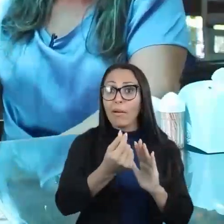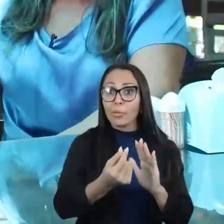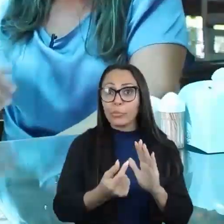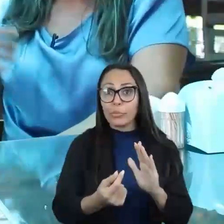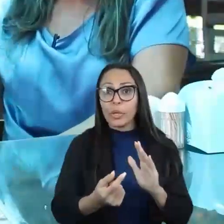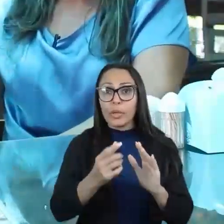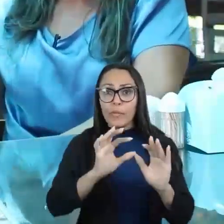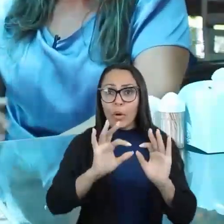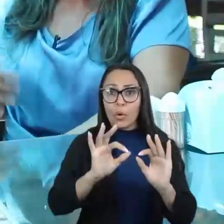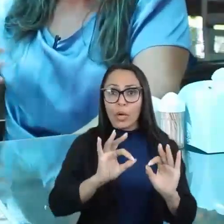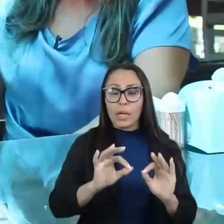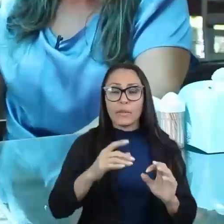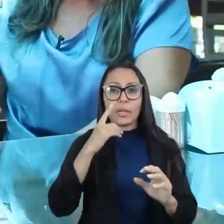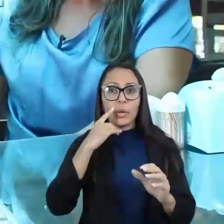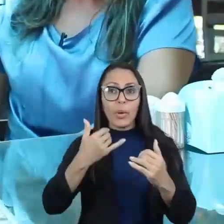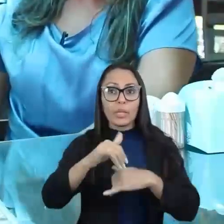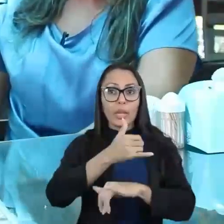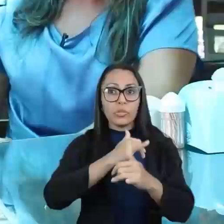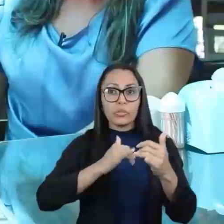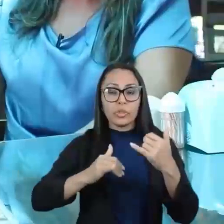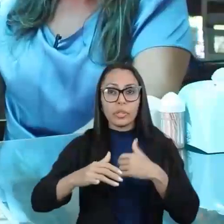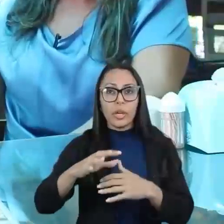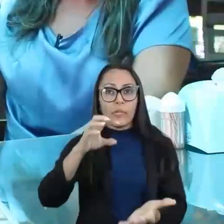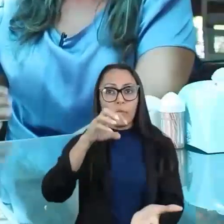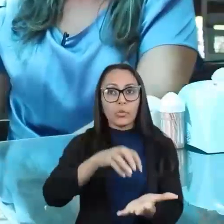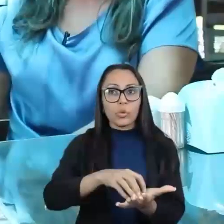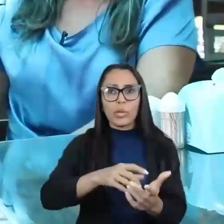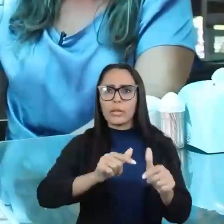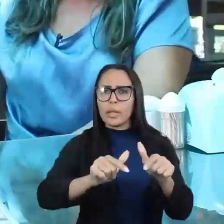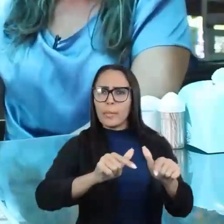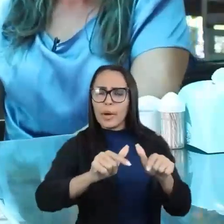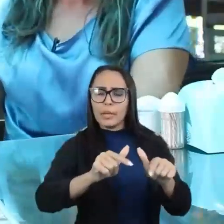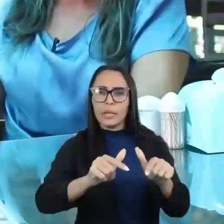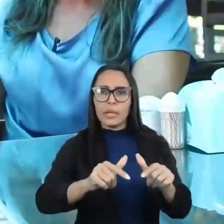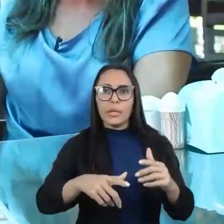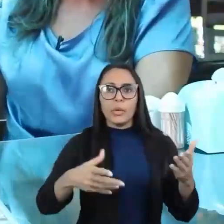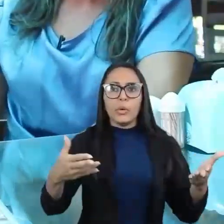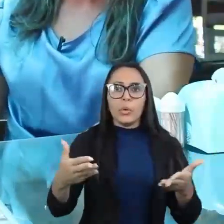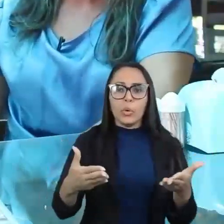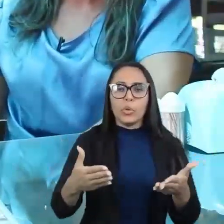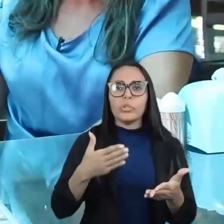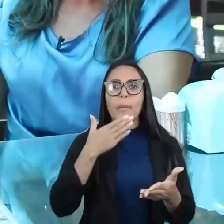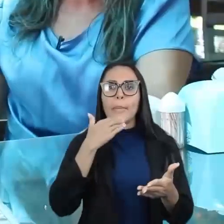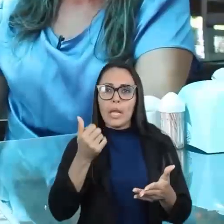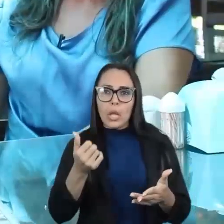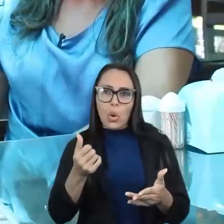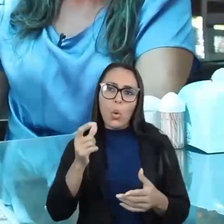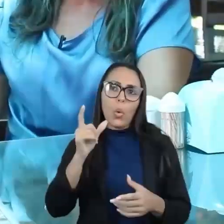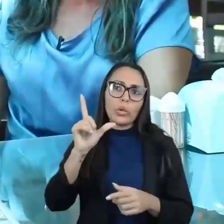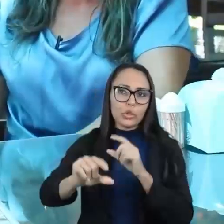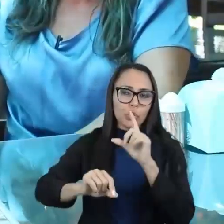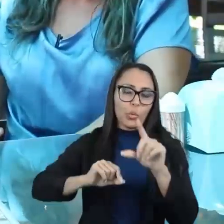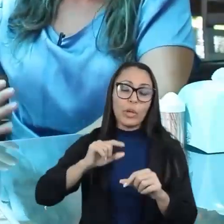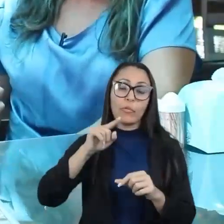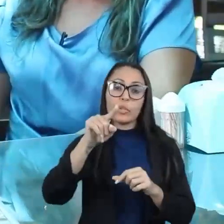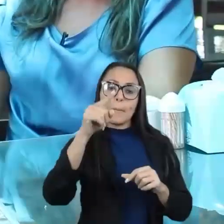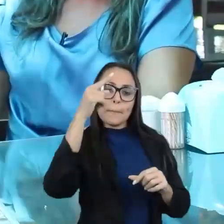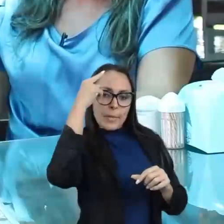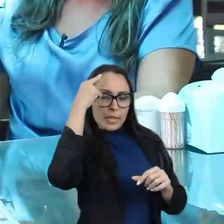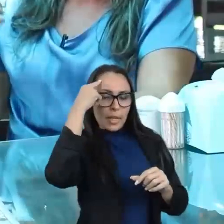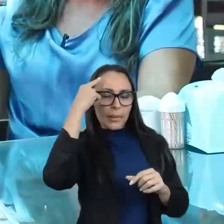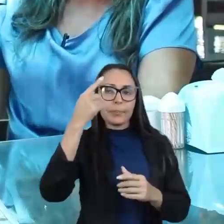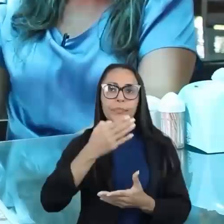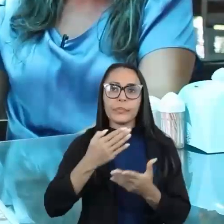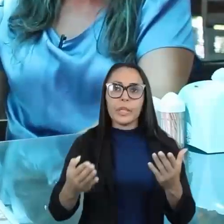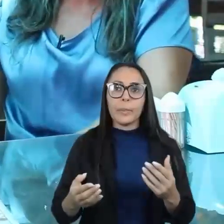entrar aí energia, funcionários, né? Então, de repente não, hoje é a melhor opção, né? Você pensar cada vez mais de forma